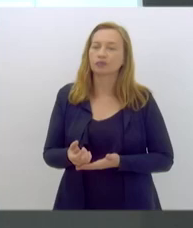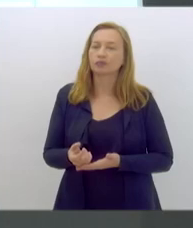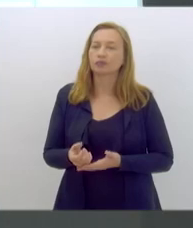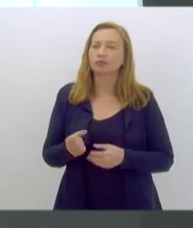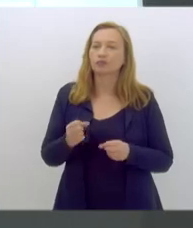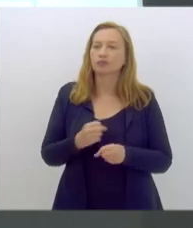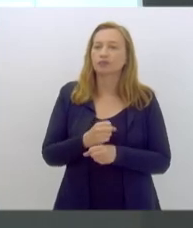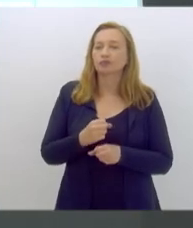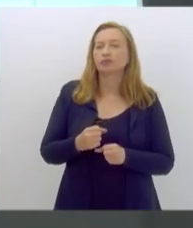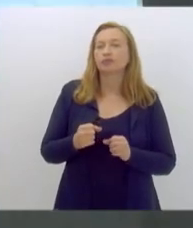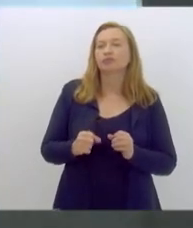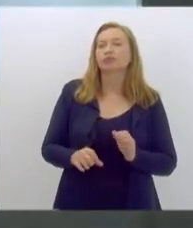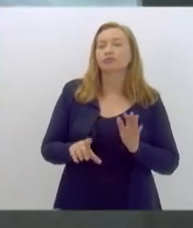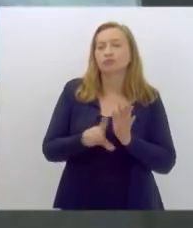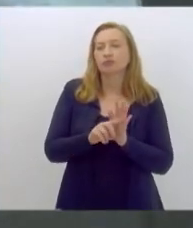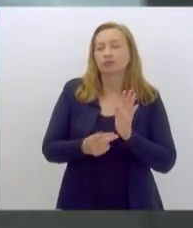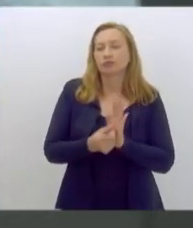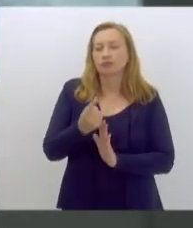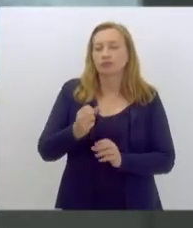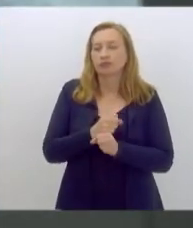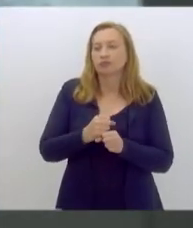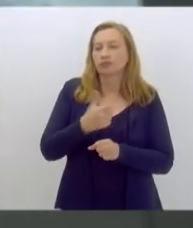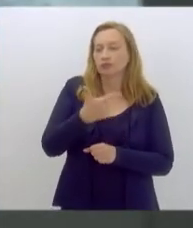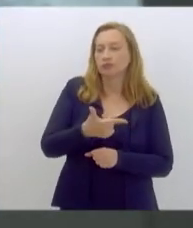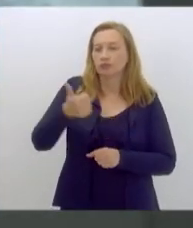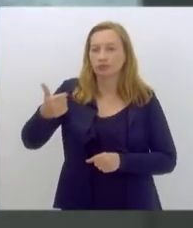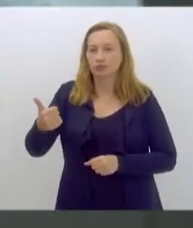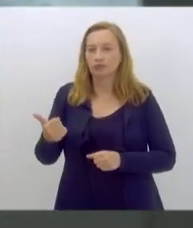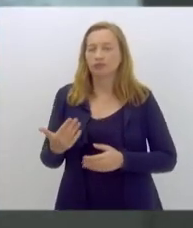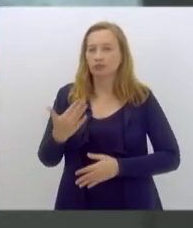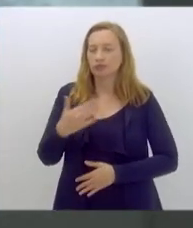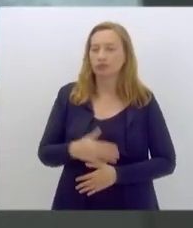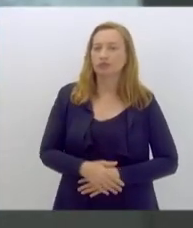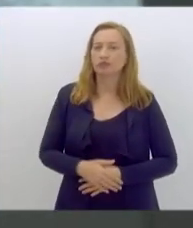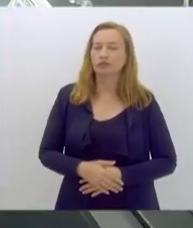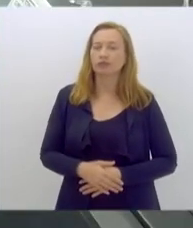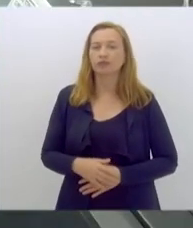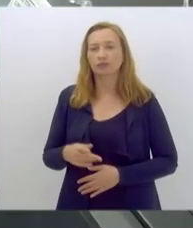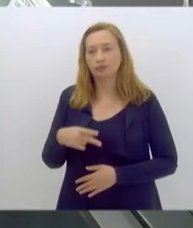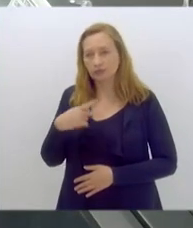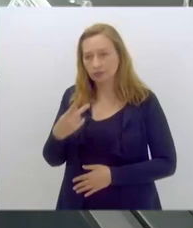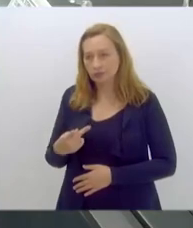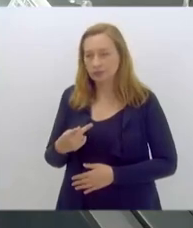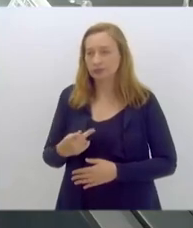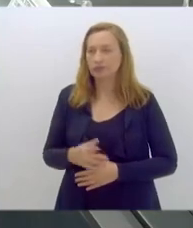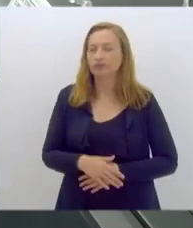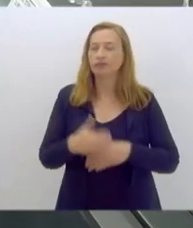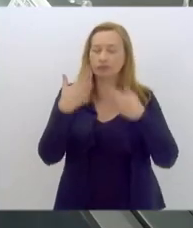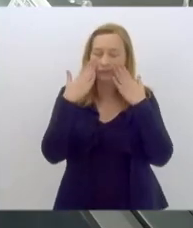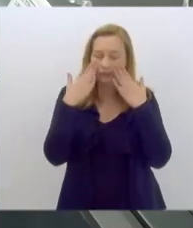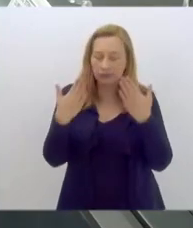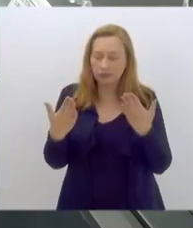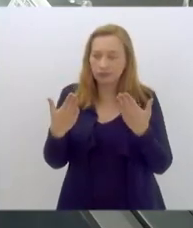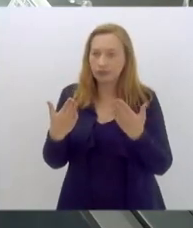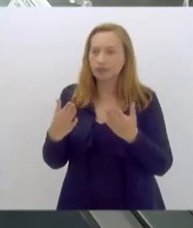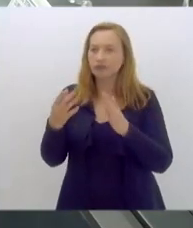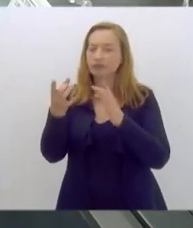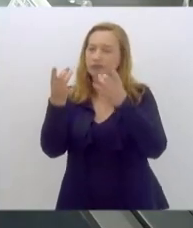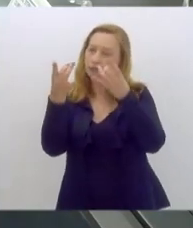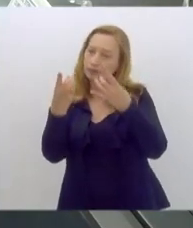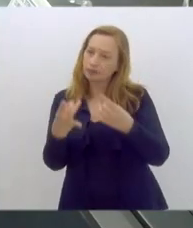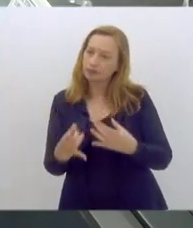2022 fim era um essas as considerações e apresentação dos dados